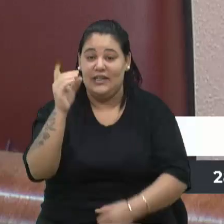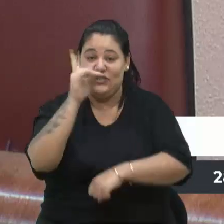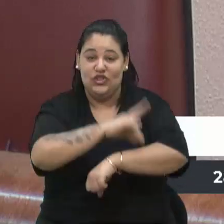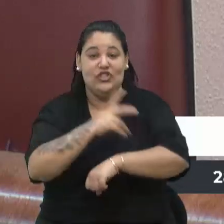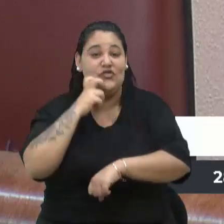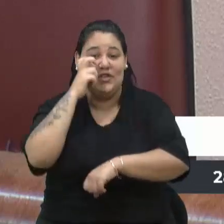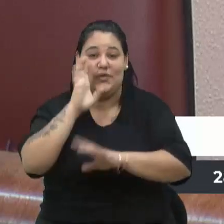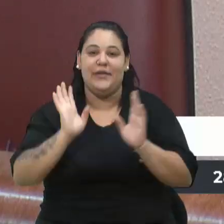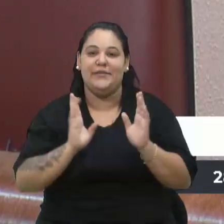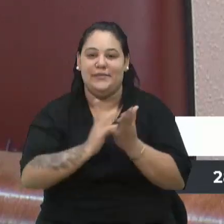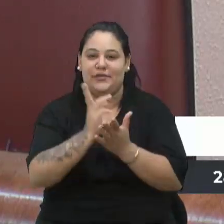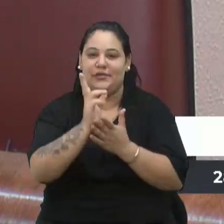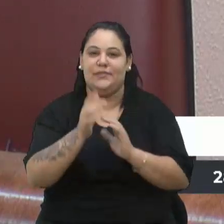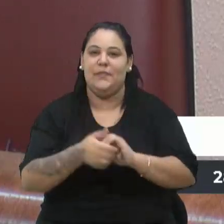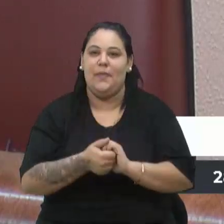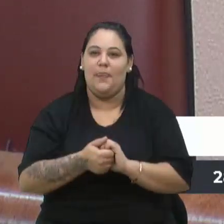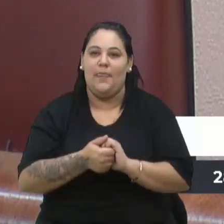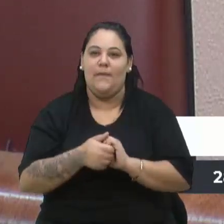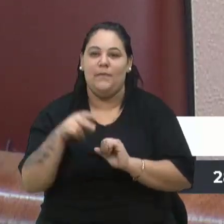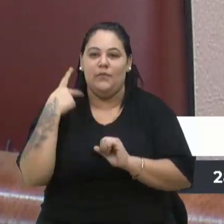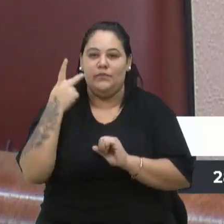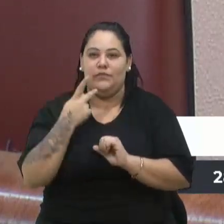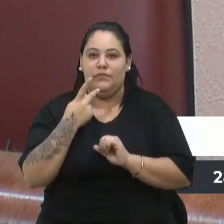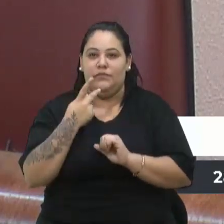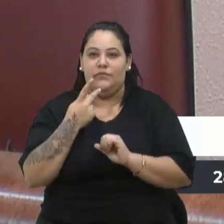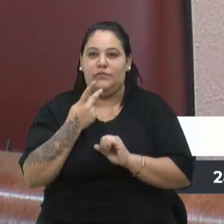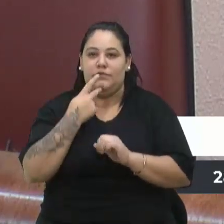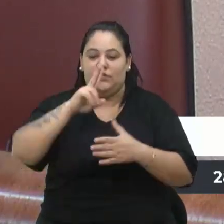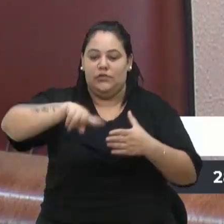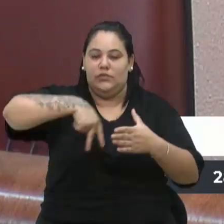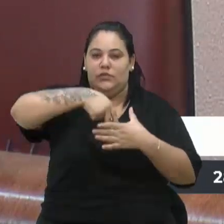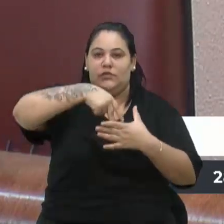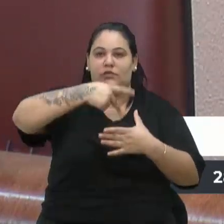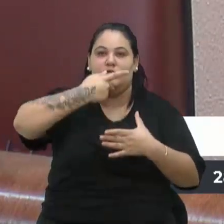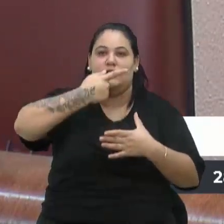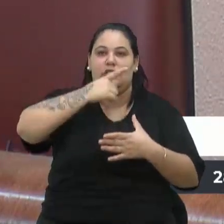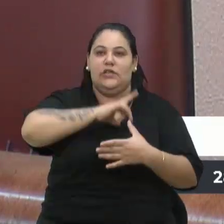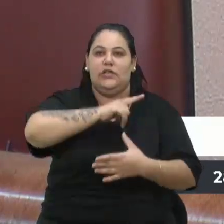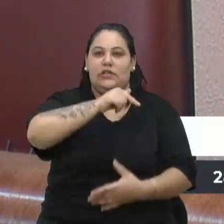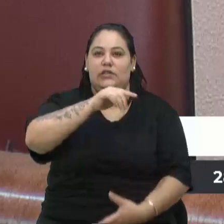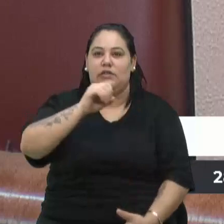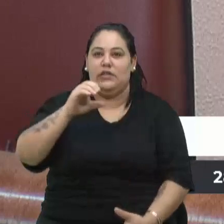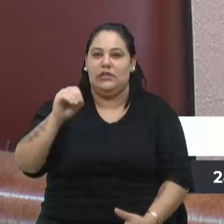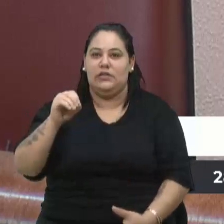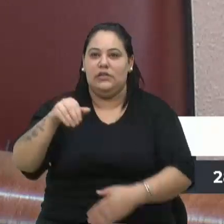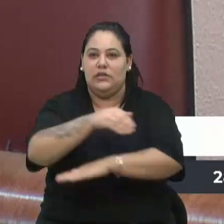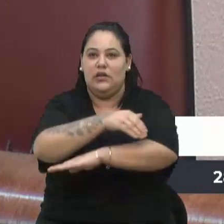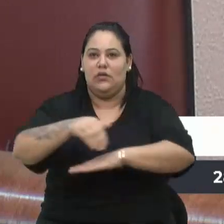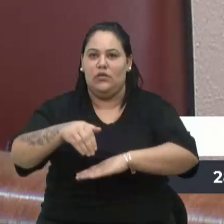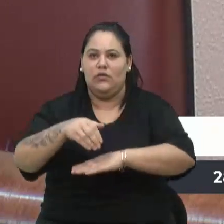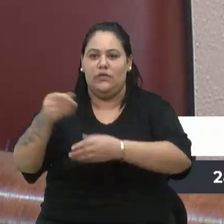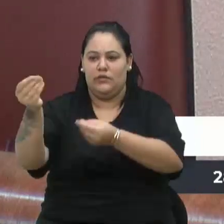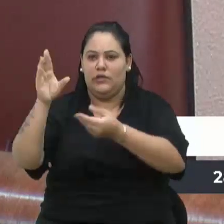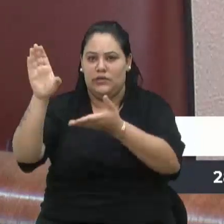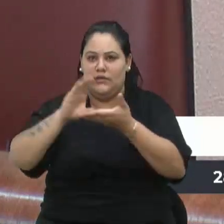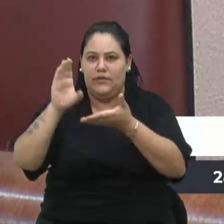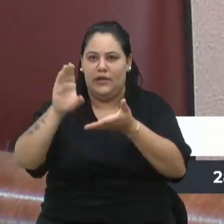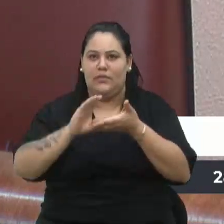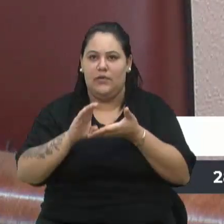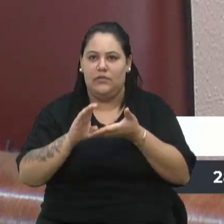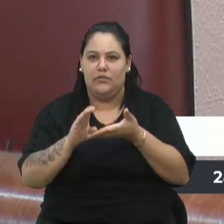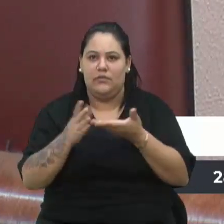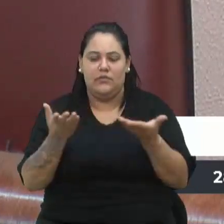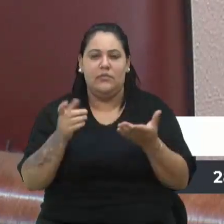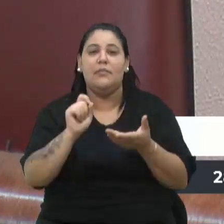Vamos lá. O vereador sobe na tribuna e diz que tem 700 pessoas na rua aqui e vão trazer mais recursos. Vão trazer para quê? Para deixar as pessoas na